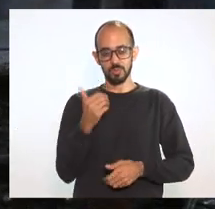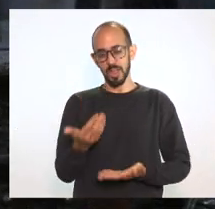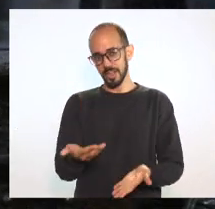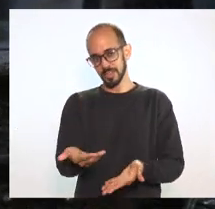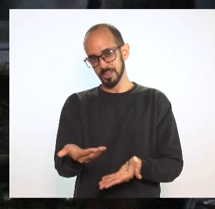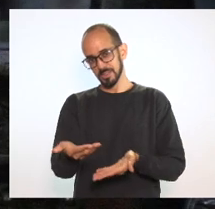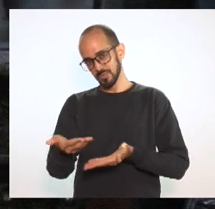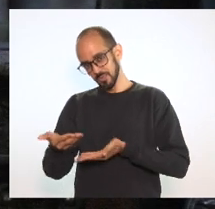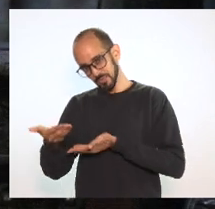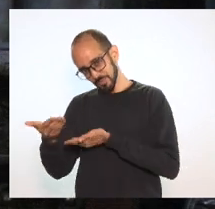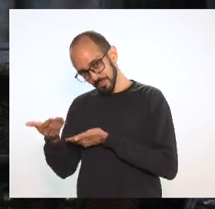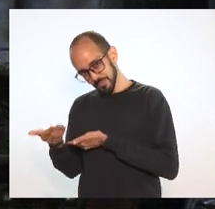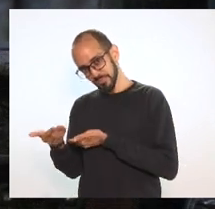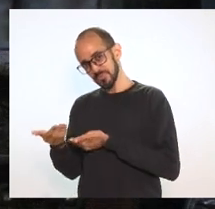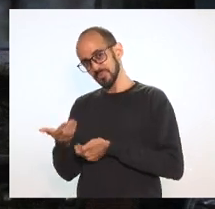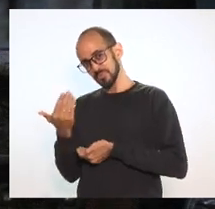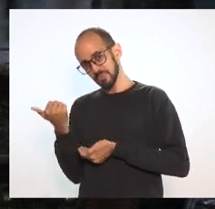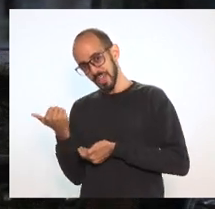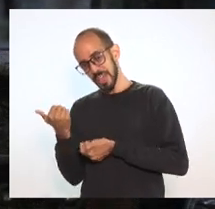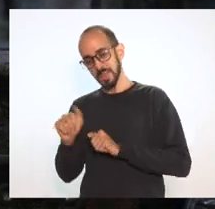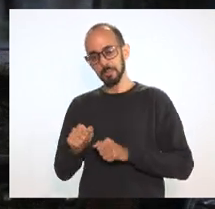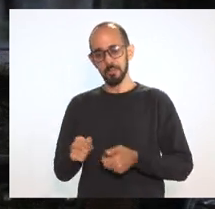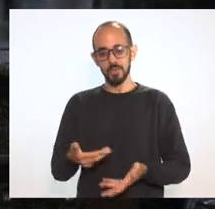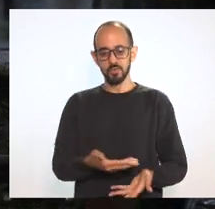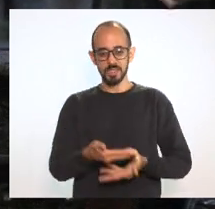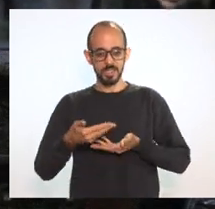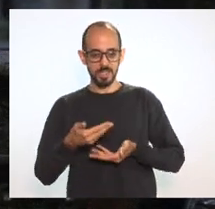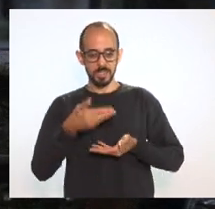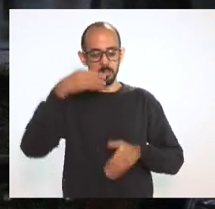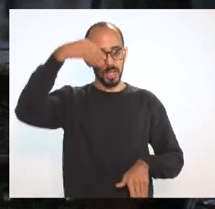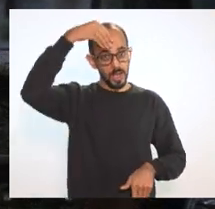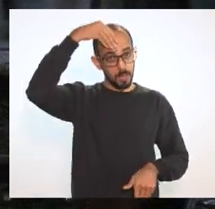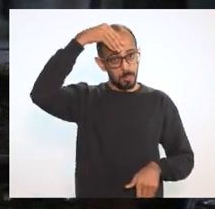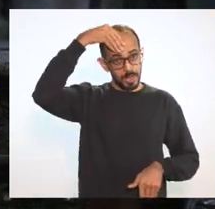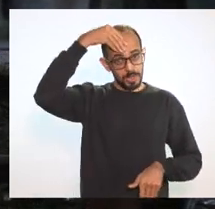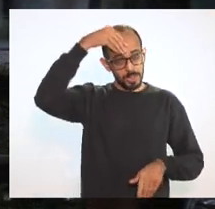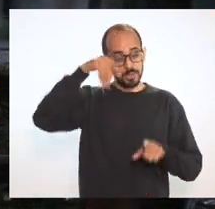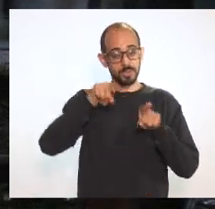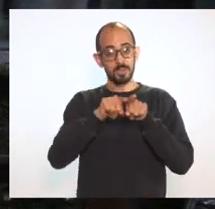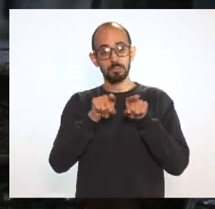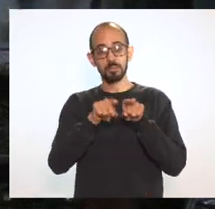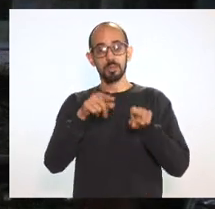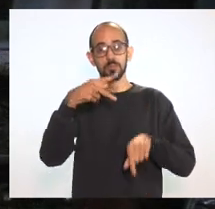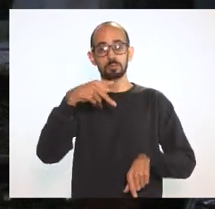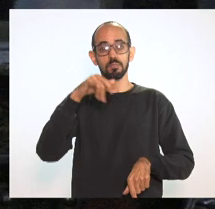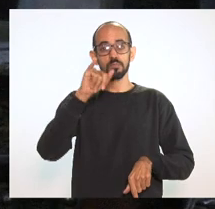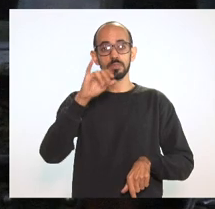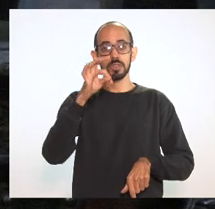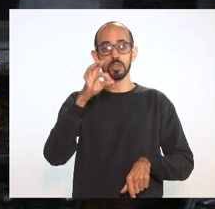presentes, para receber a madrinha e o nosso amigo Pitoco.